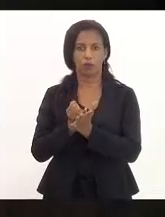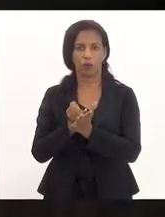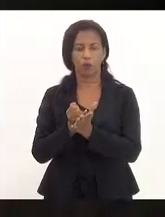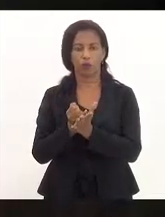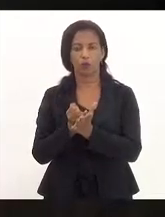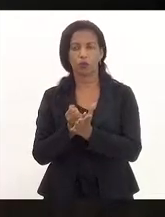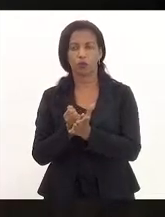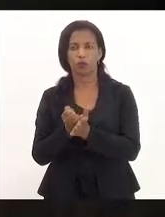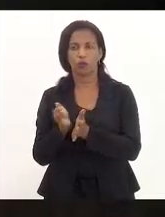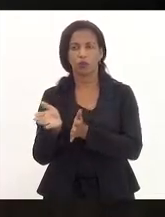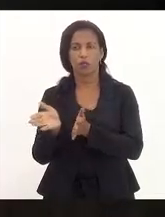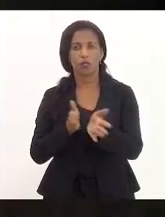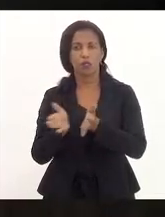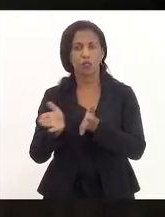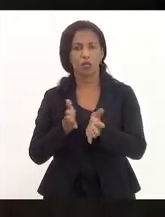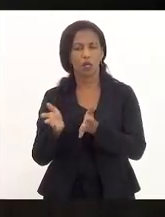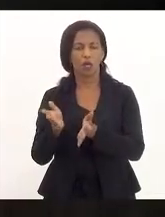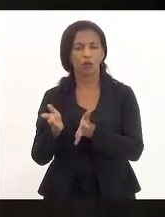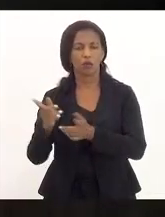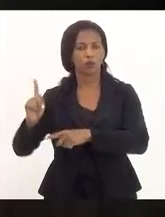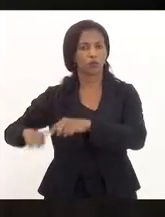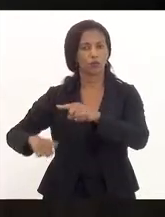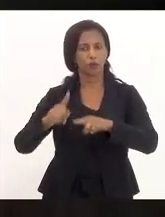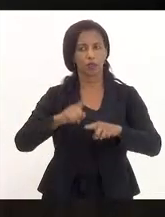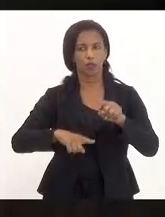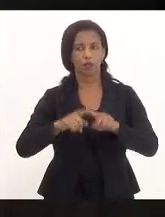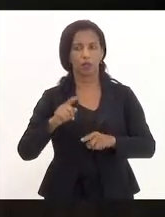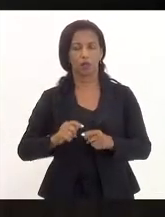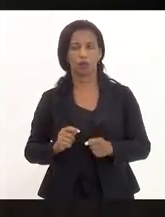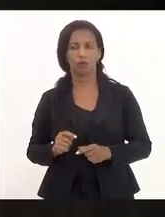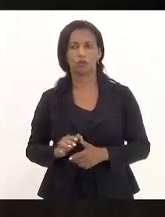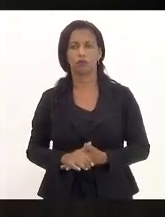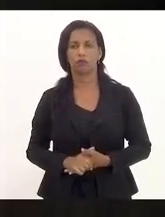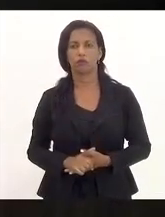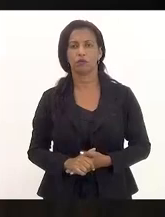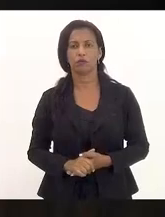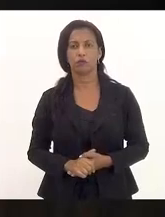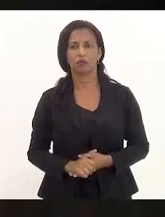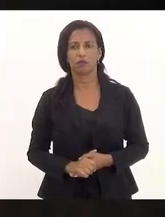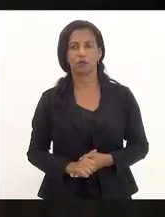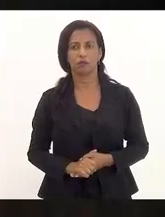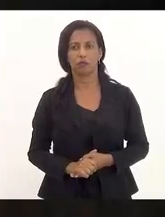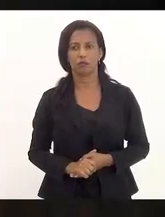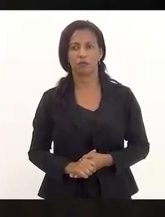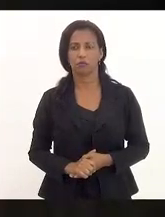relativas à circulação de mercadorias e sobre a prestação de serviços. Beijo.